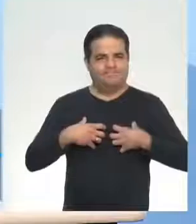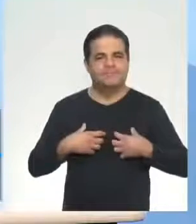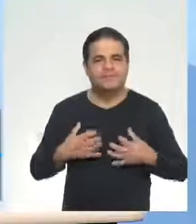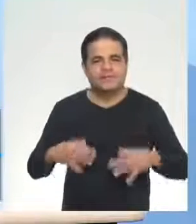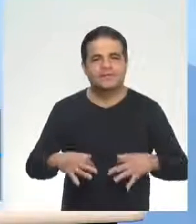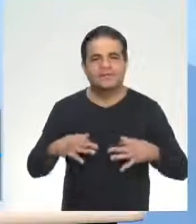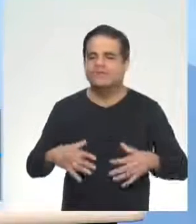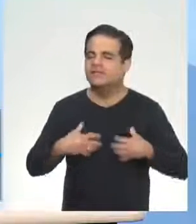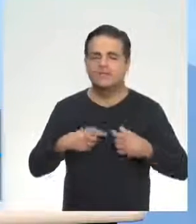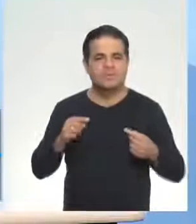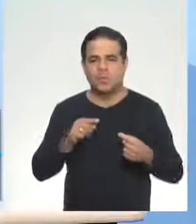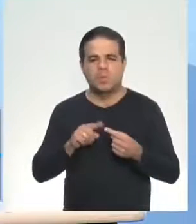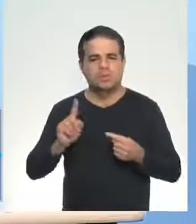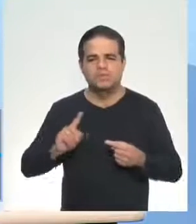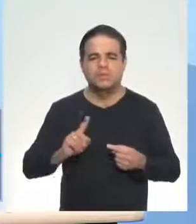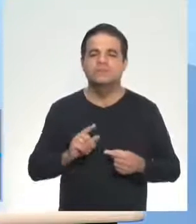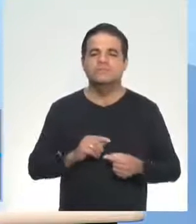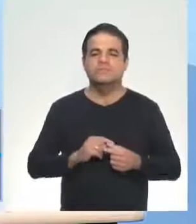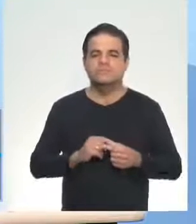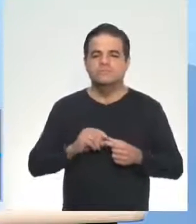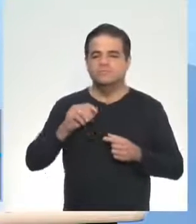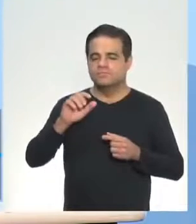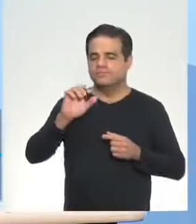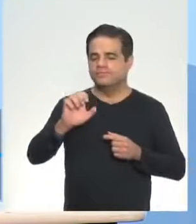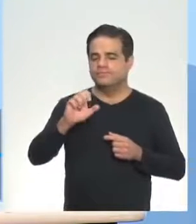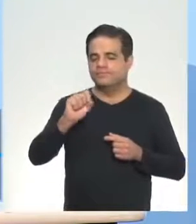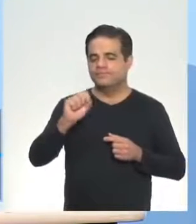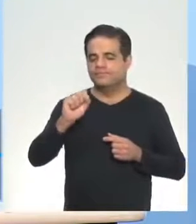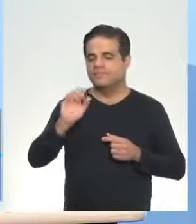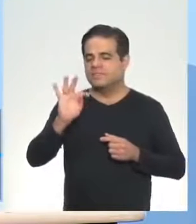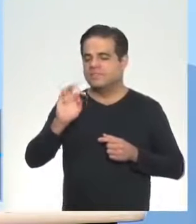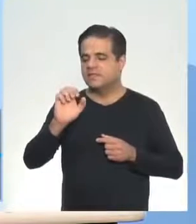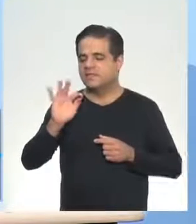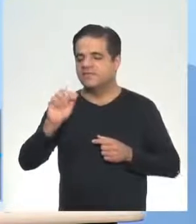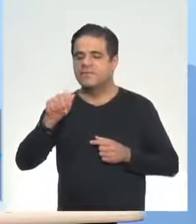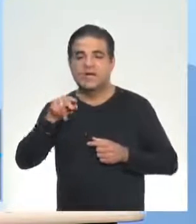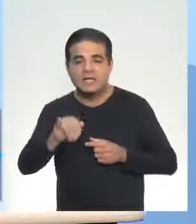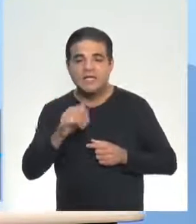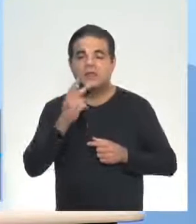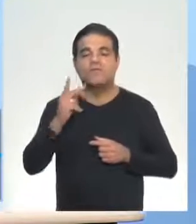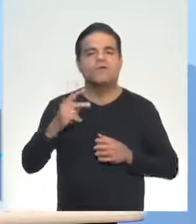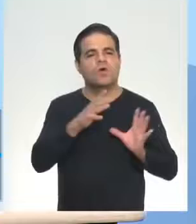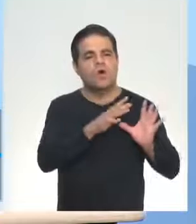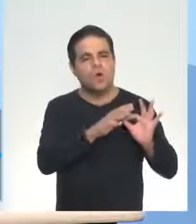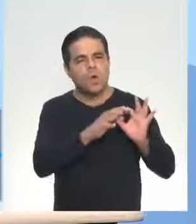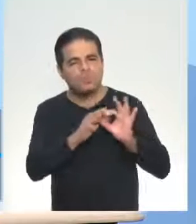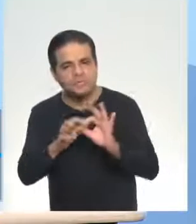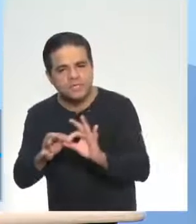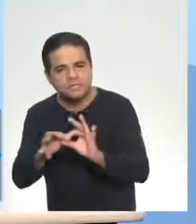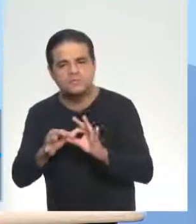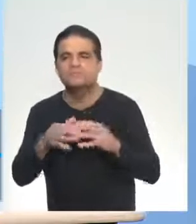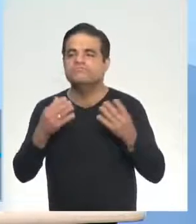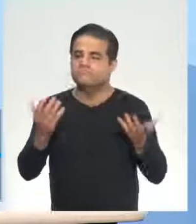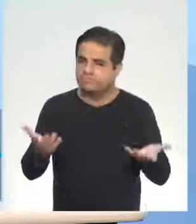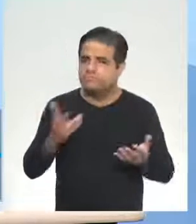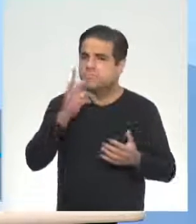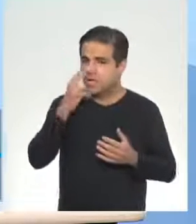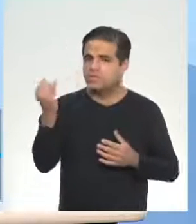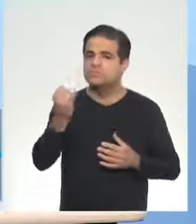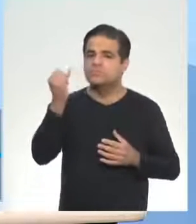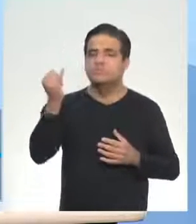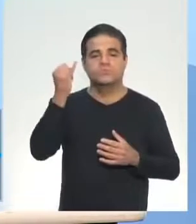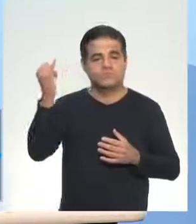gosta disso. Não esquece, né? A Stephanie da Procristiane. Eu acho que o contexto também é muito